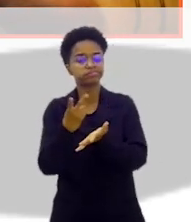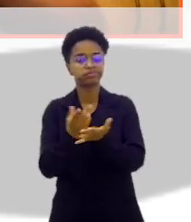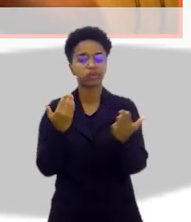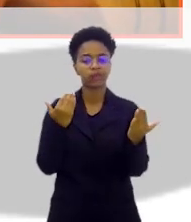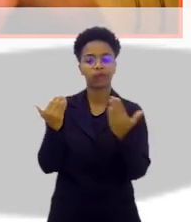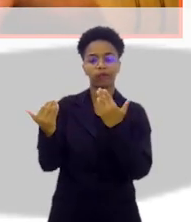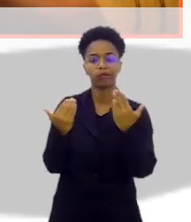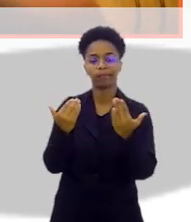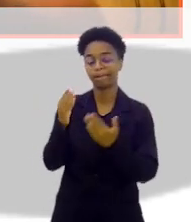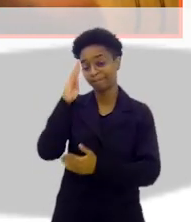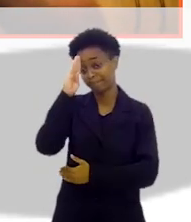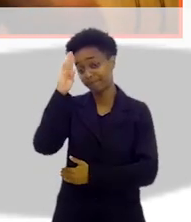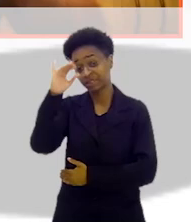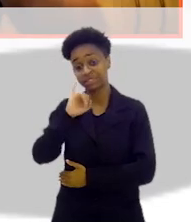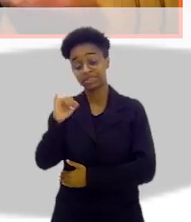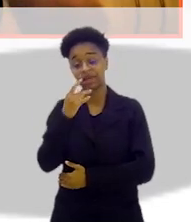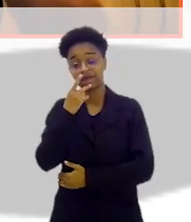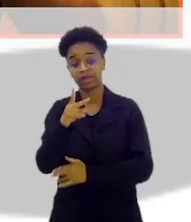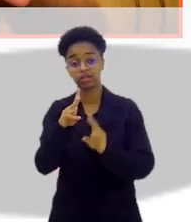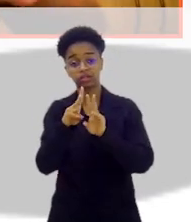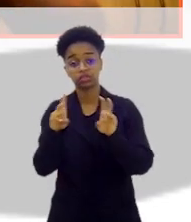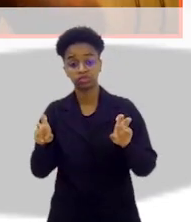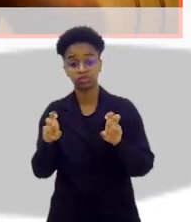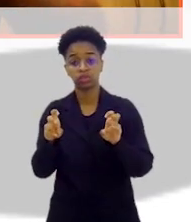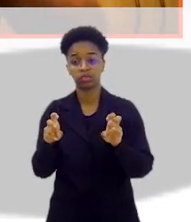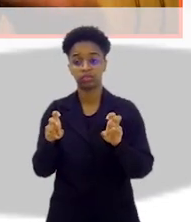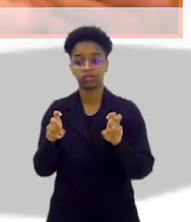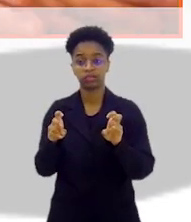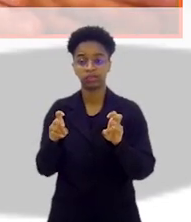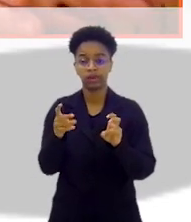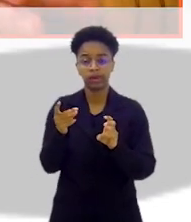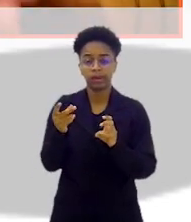russa, principalmente quando tratava do